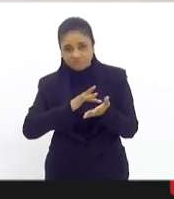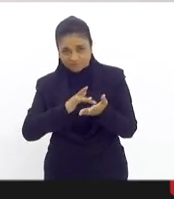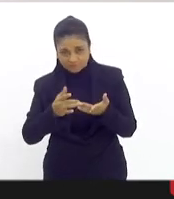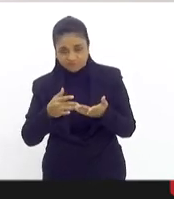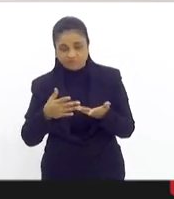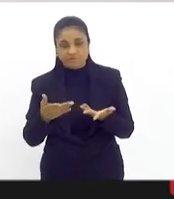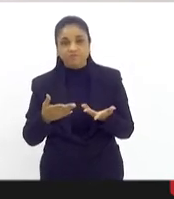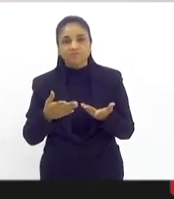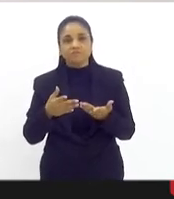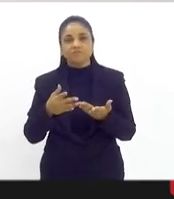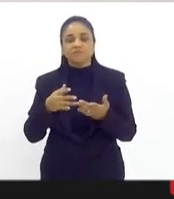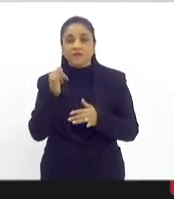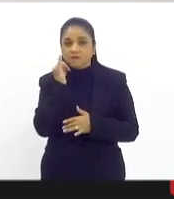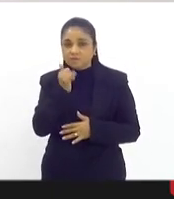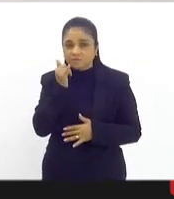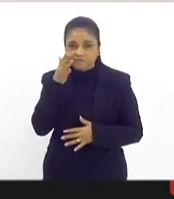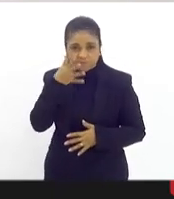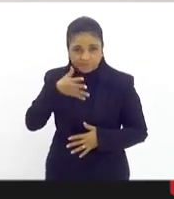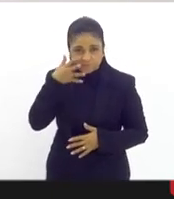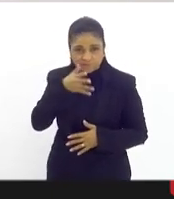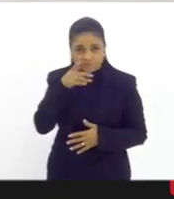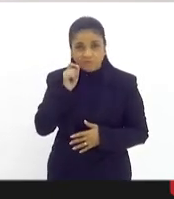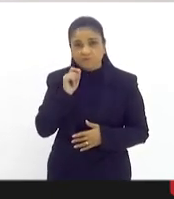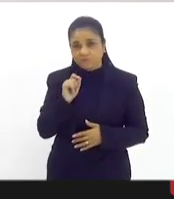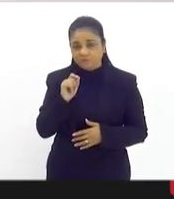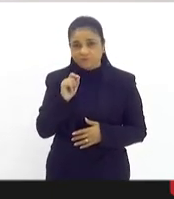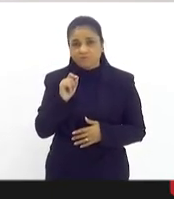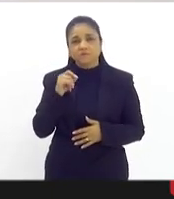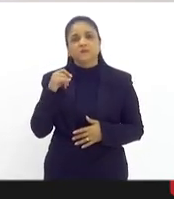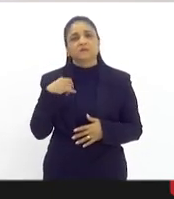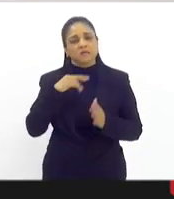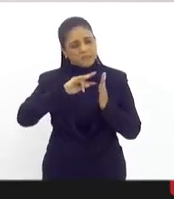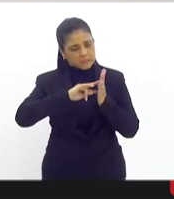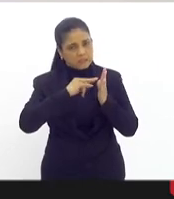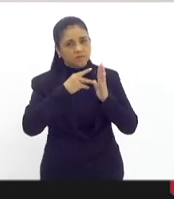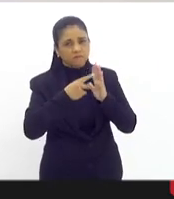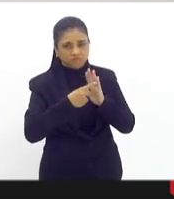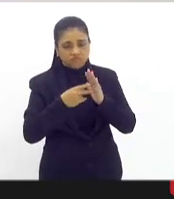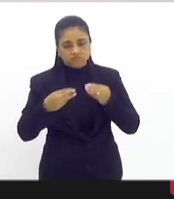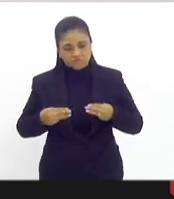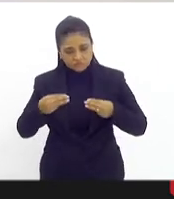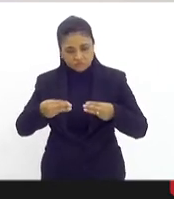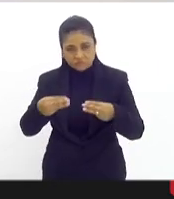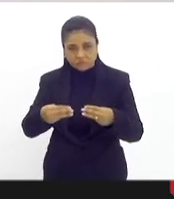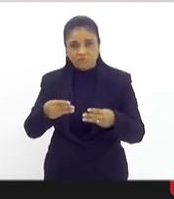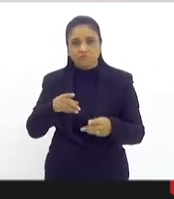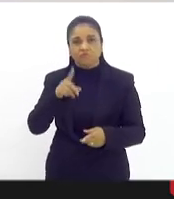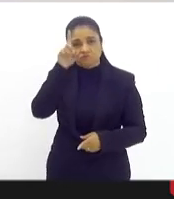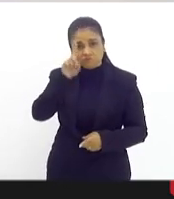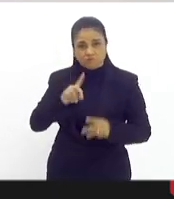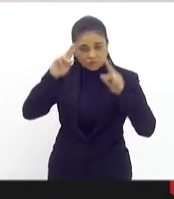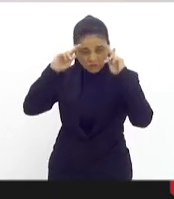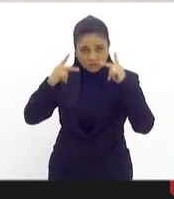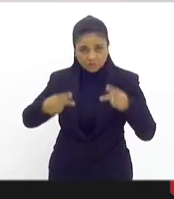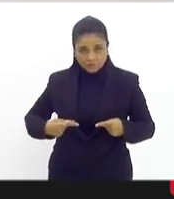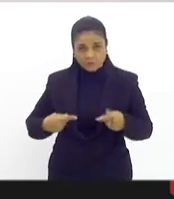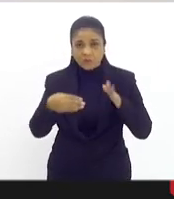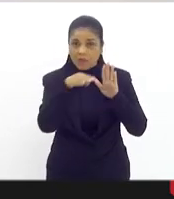reforçando isso que você acabou de colocar, Mink, nós temos um esforço muito significativo por parte do Ministério de Direitos Humanos nessa